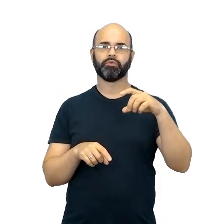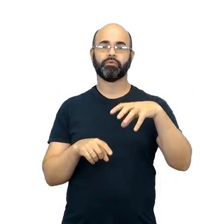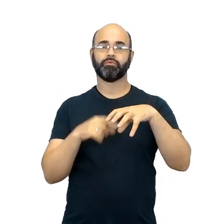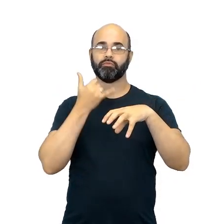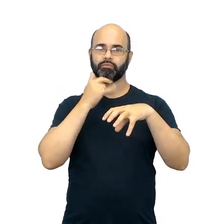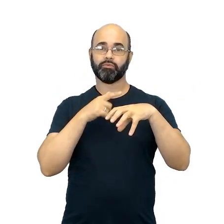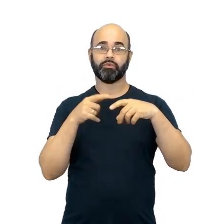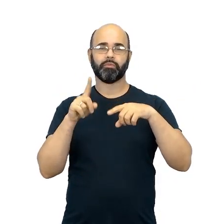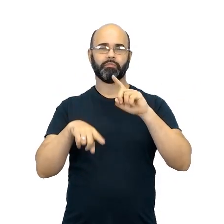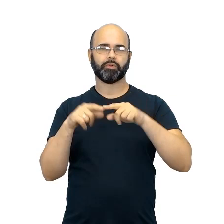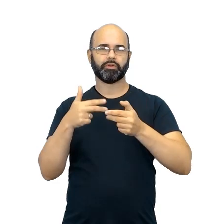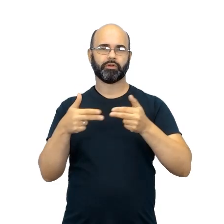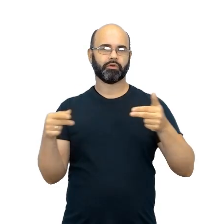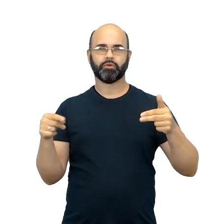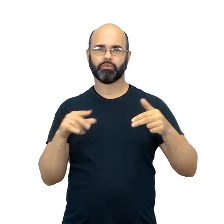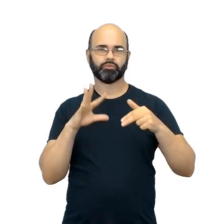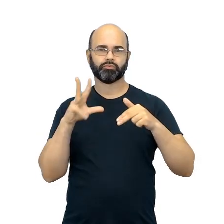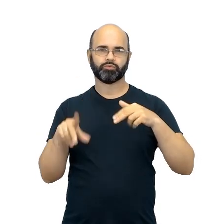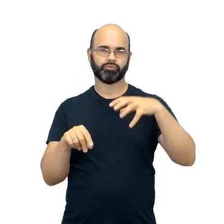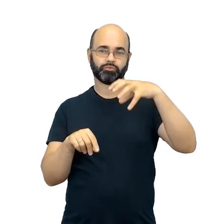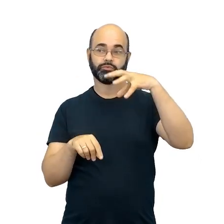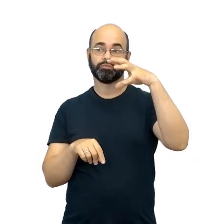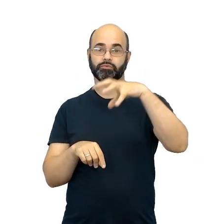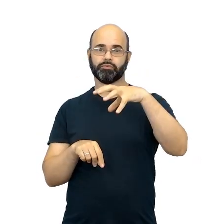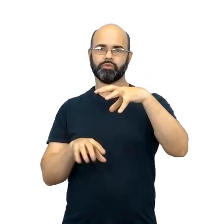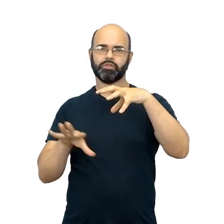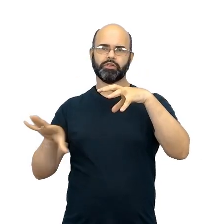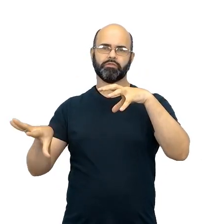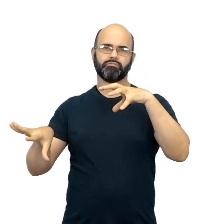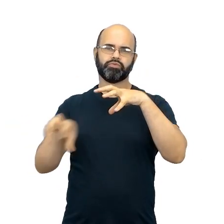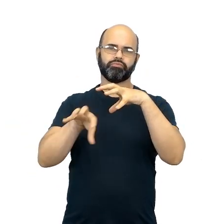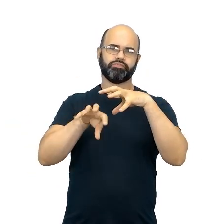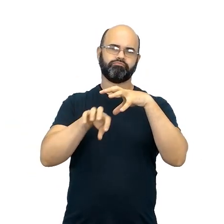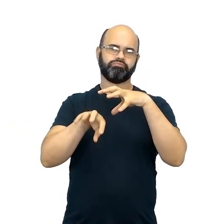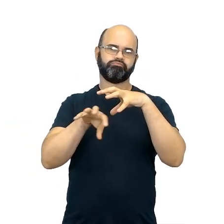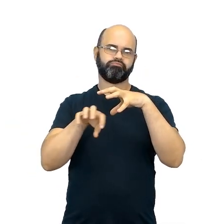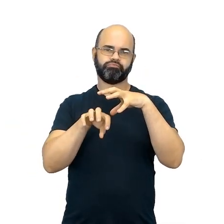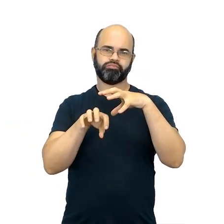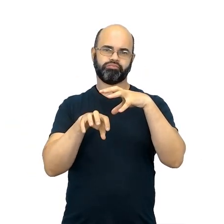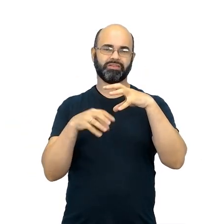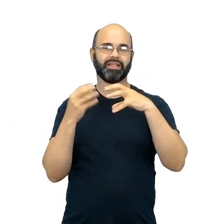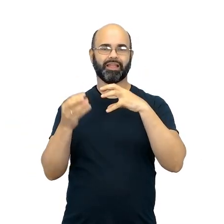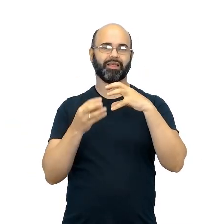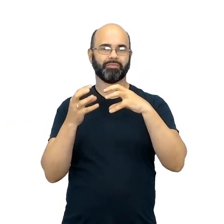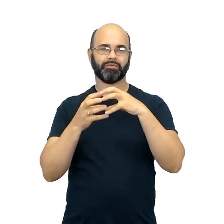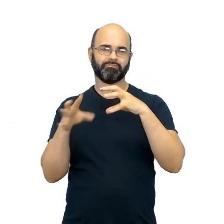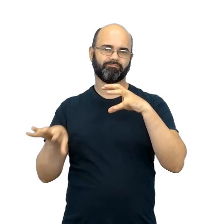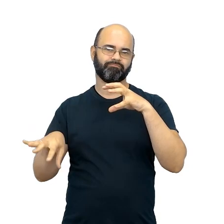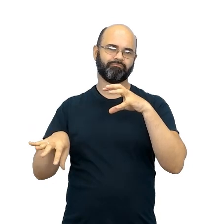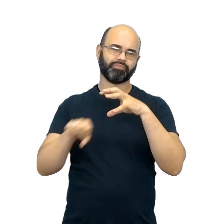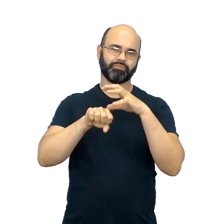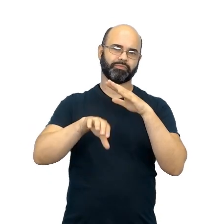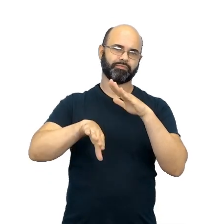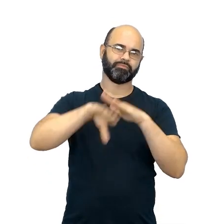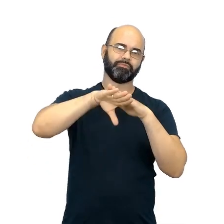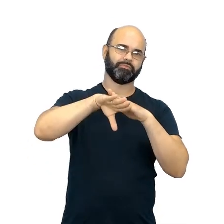os materiais dentro da delegacia foram para o lado do imã, assim, né, e ele conseguiu, enfim,